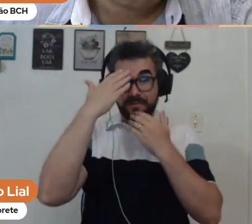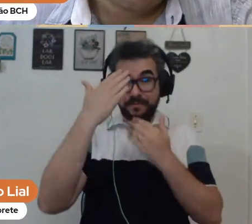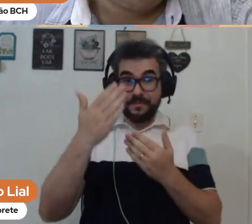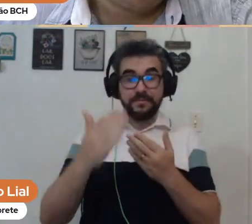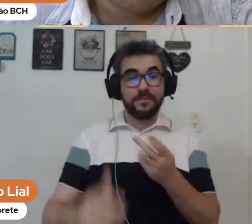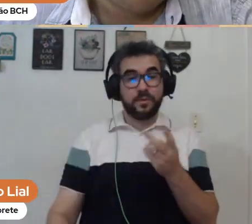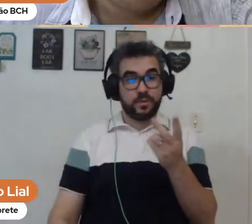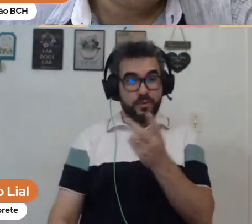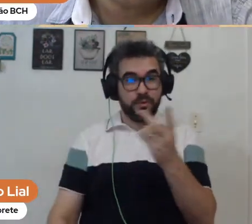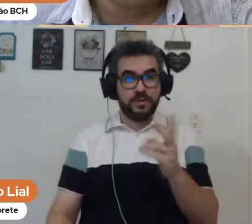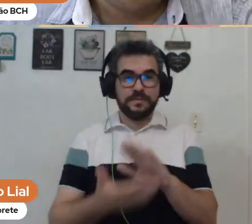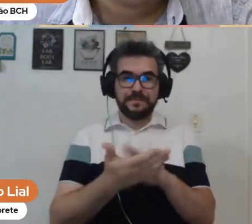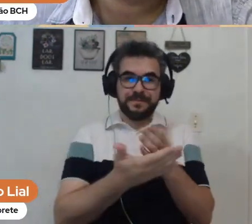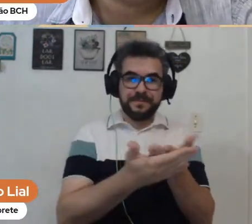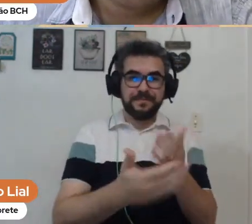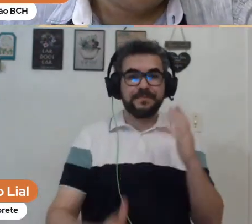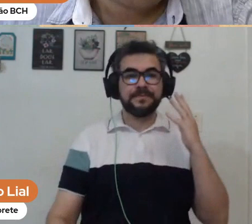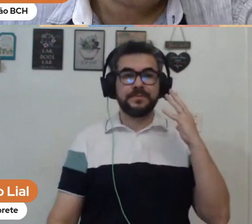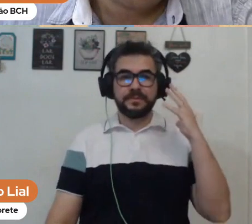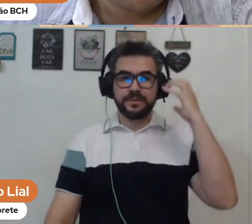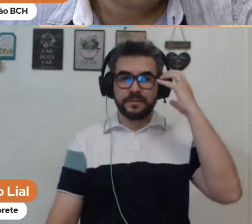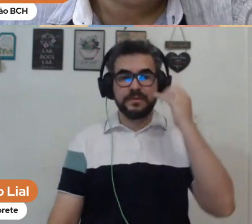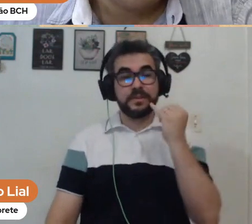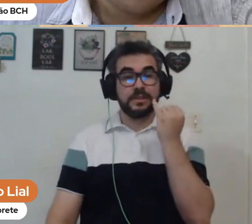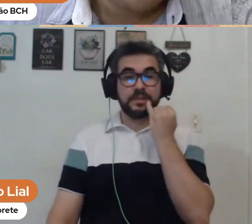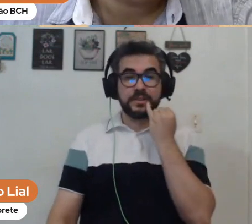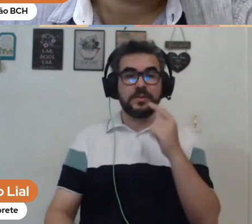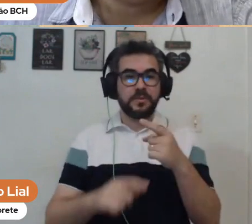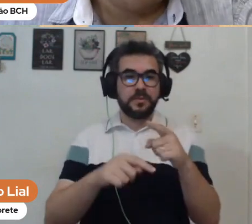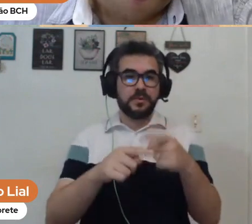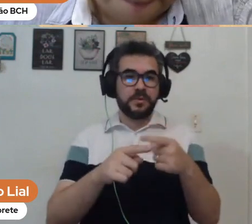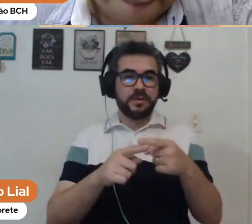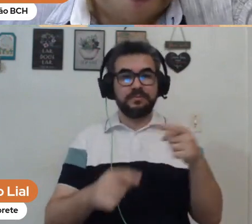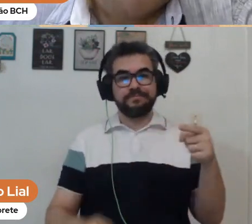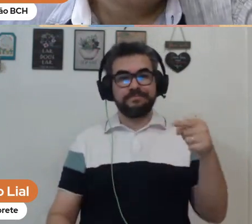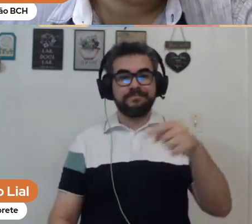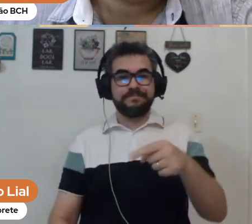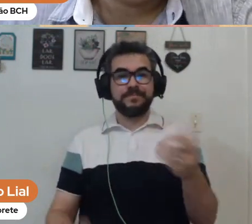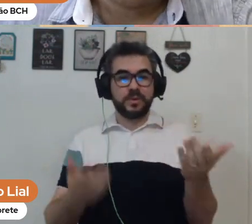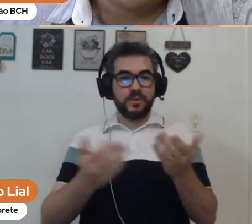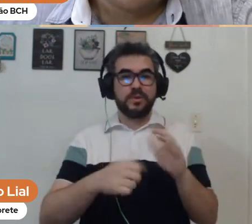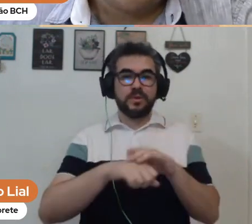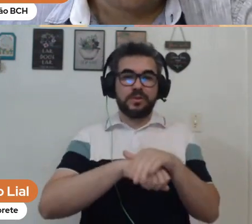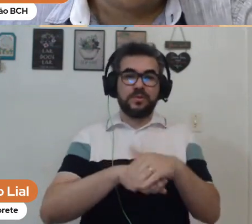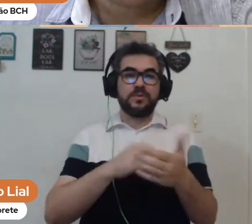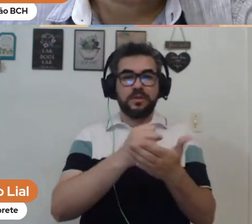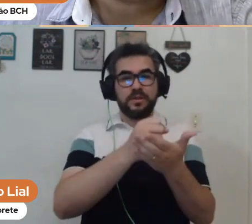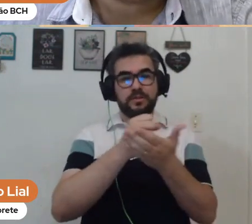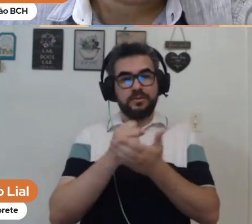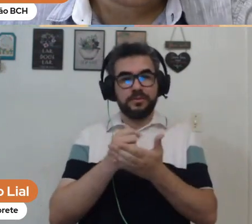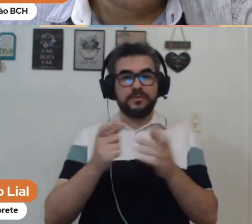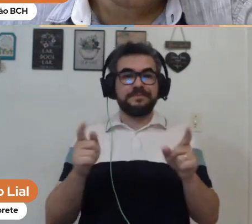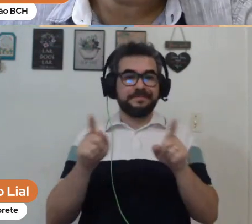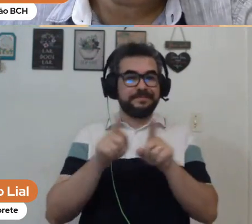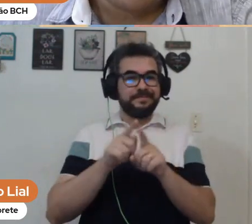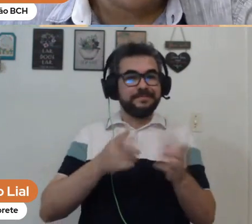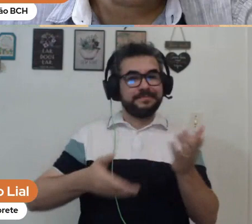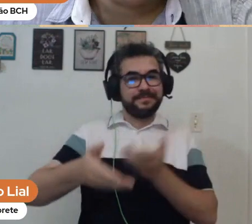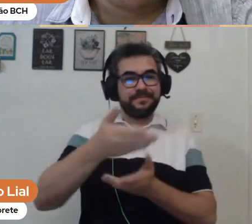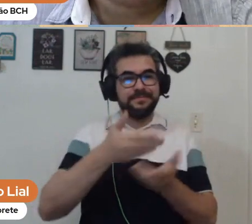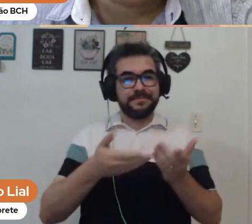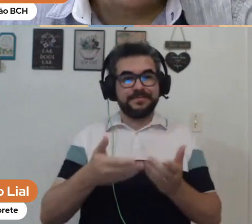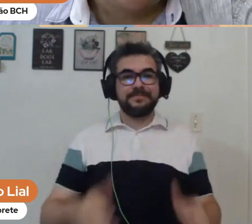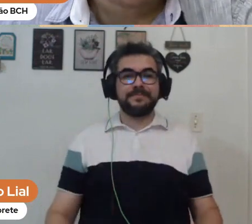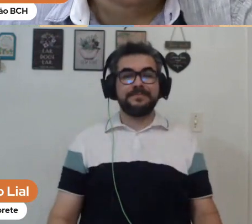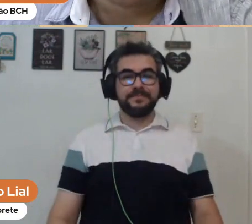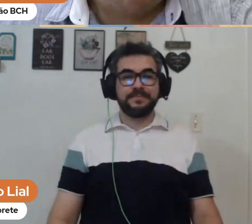atenção aqui, pelo evento. Muito obrigada pela ajuda, pela parceria. Obrigado. Pela cocriação, né? Sim,